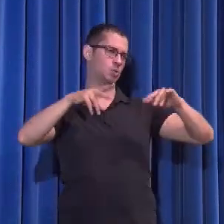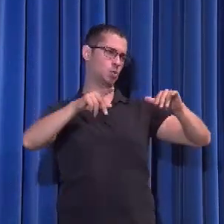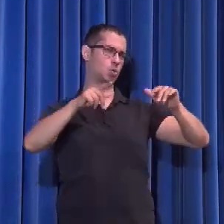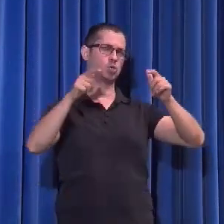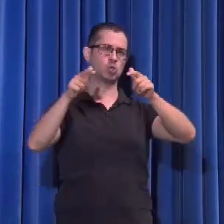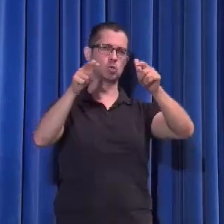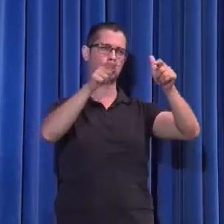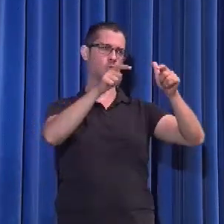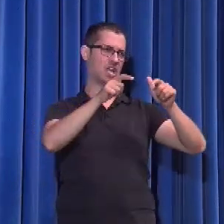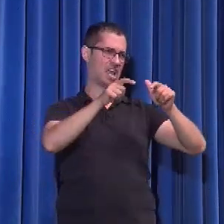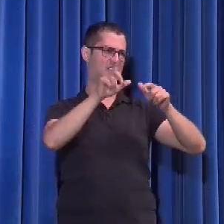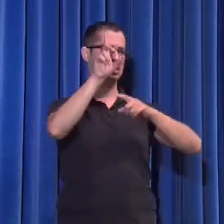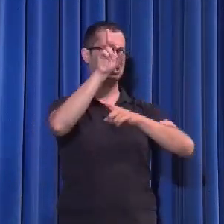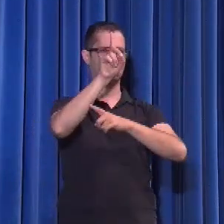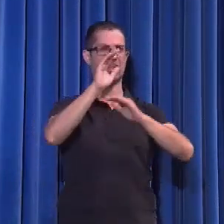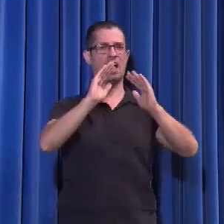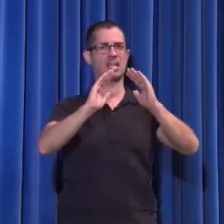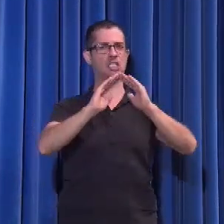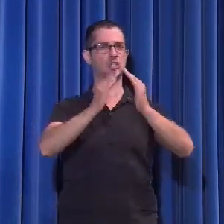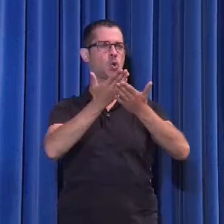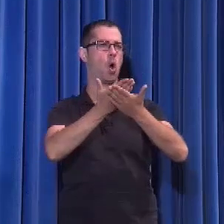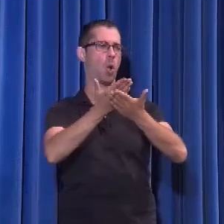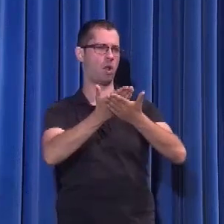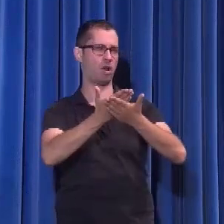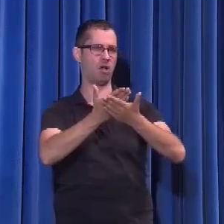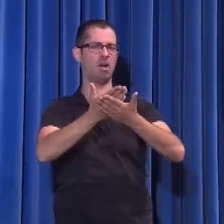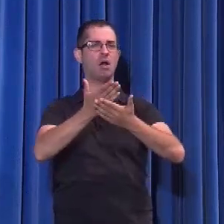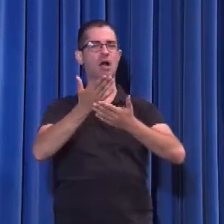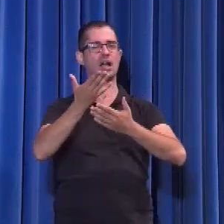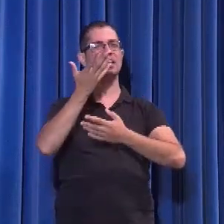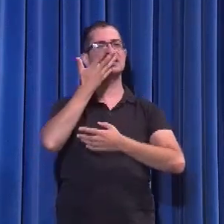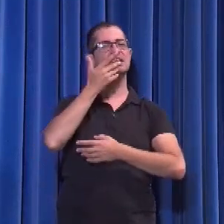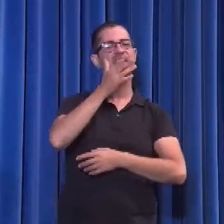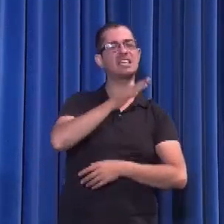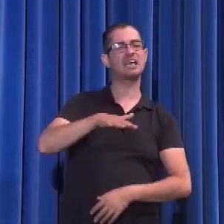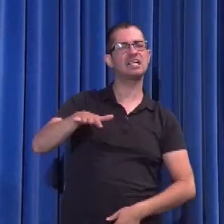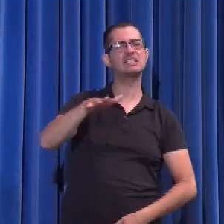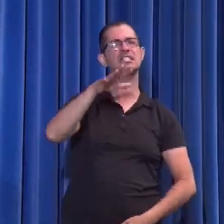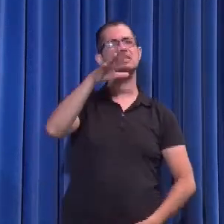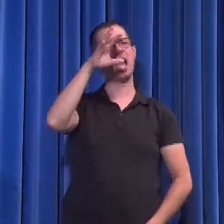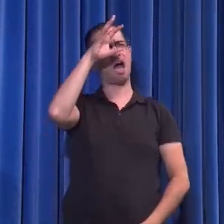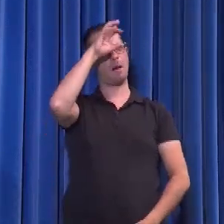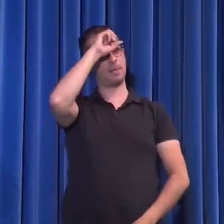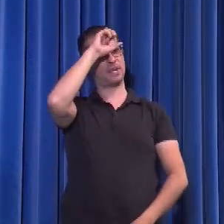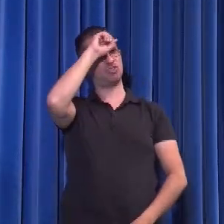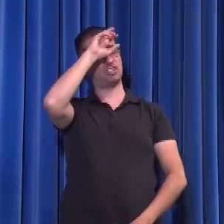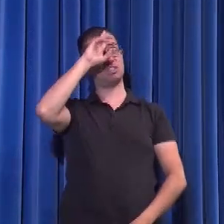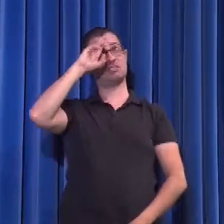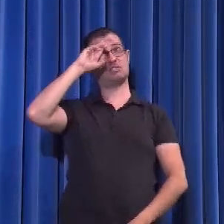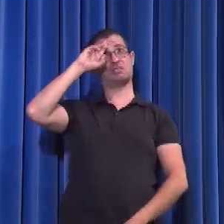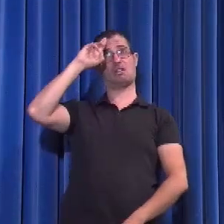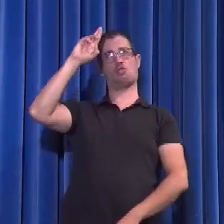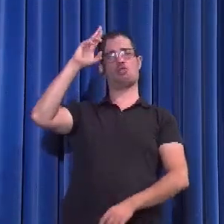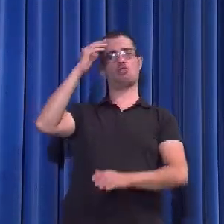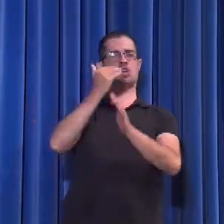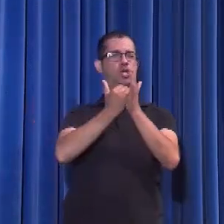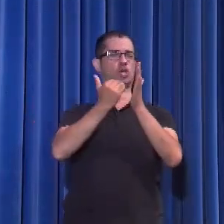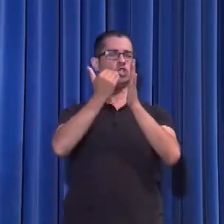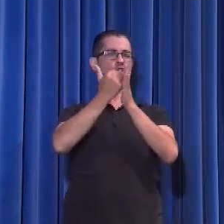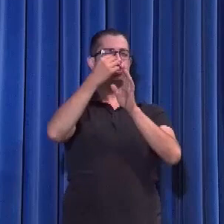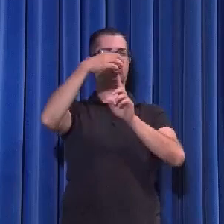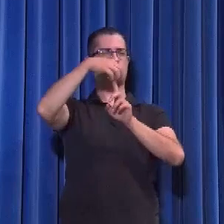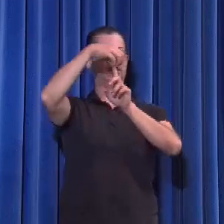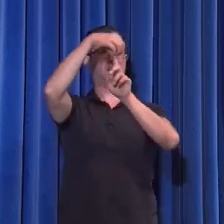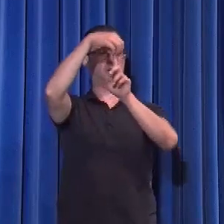nós líamos a palavra de Deus, onde as crianças ouviam desse Senhor soberano que governa tudo e